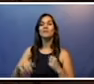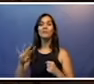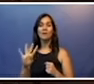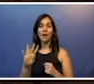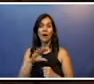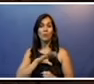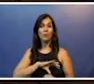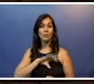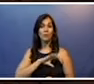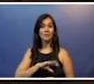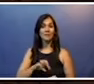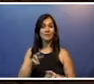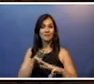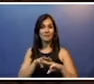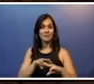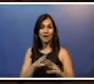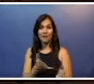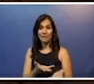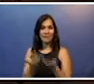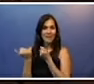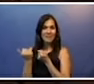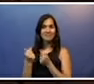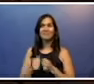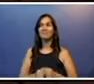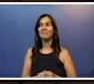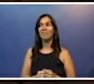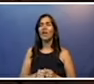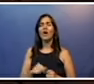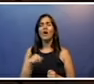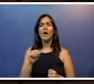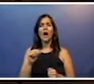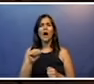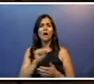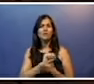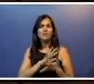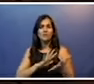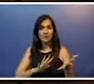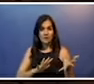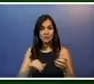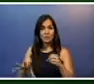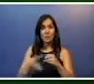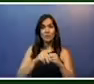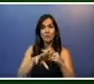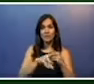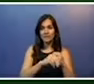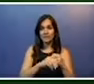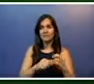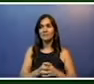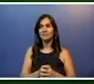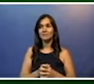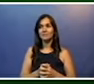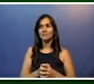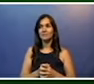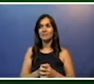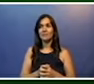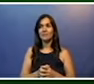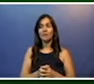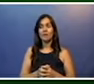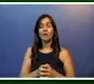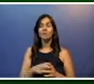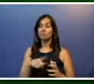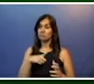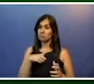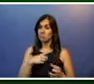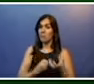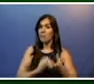Matemática. Vamos lá? Atividades complementares, página 86. Leia o trecho do poema